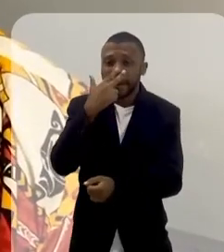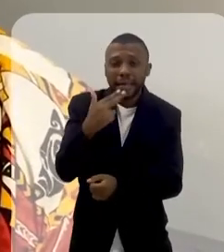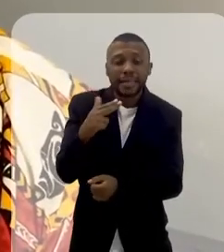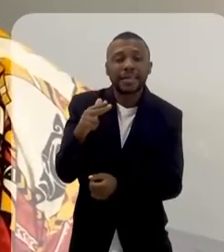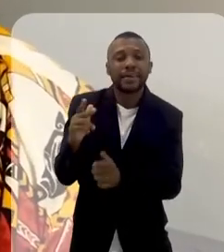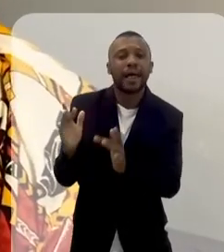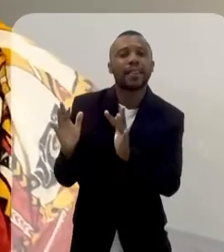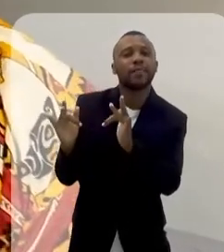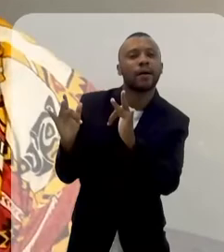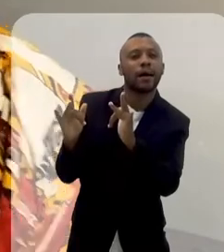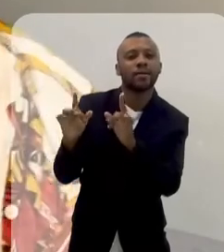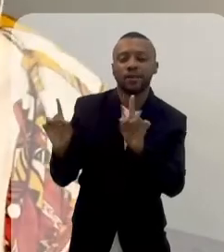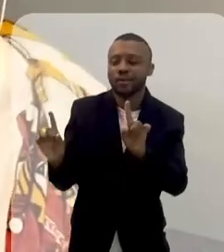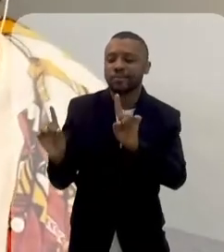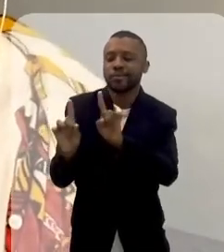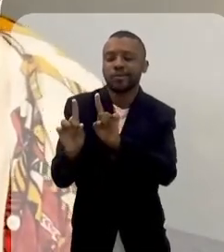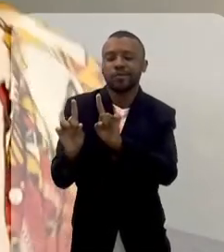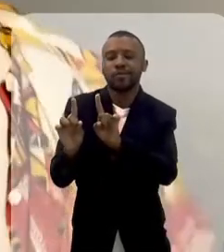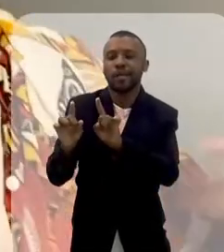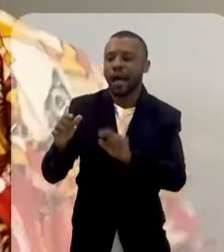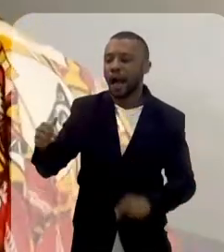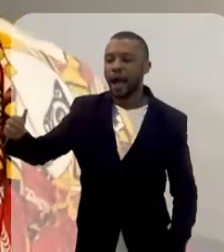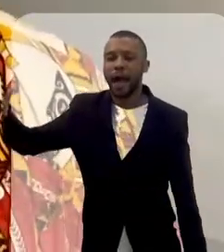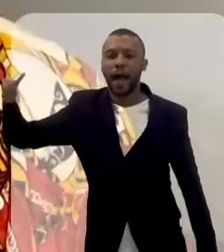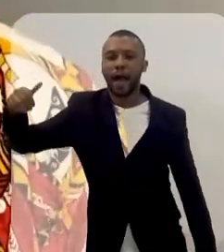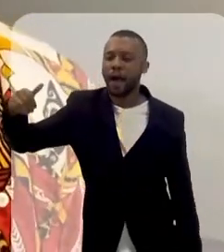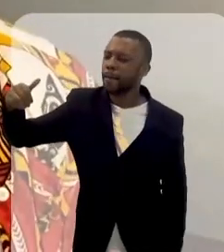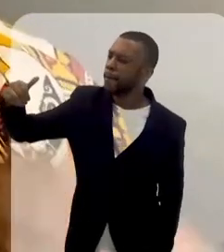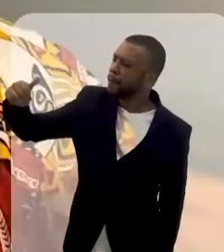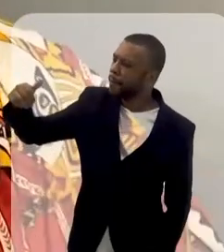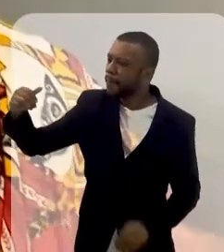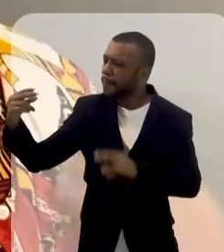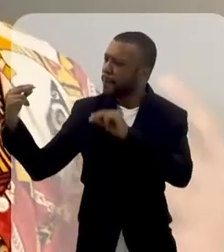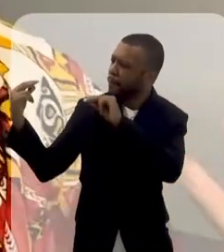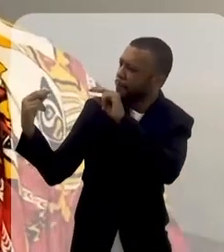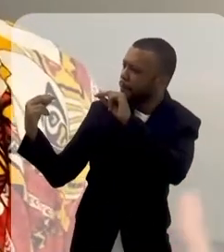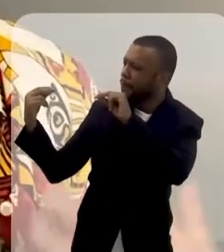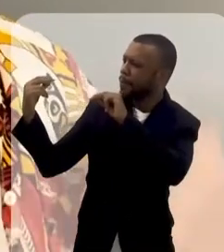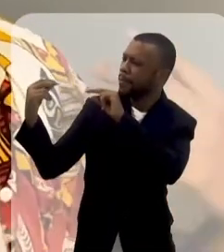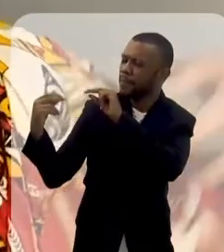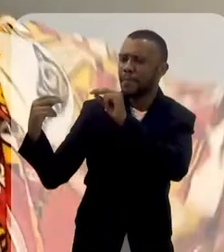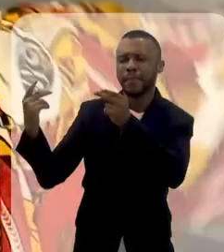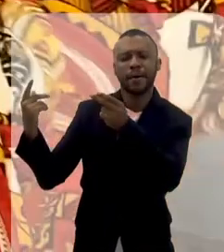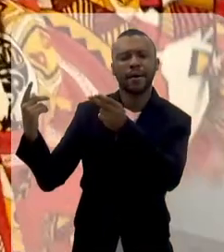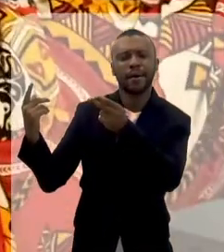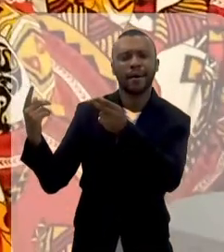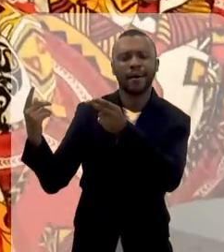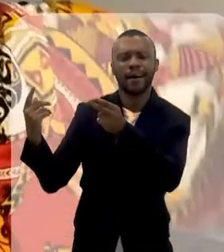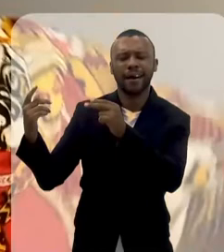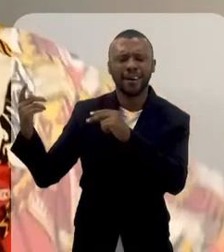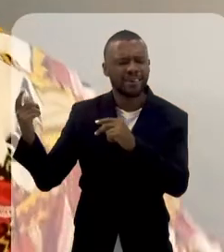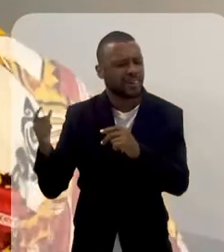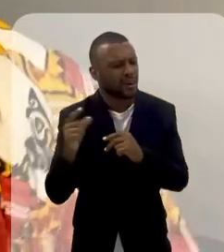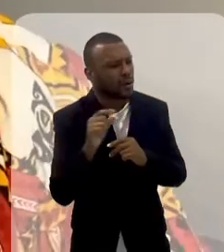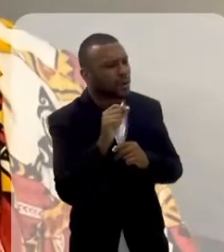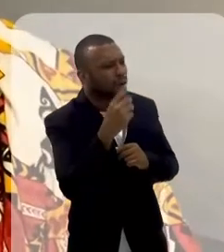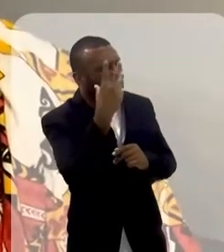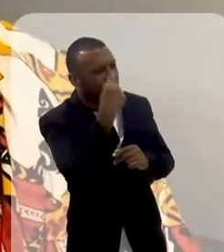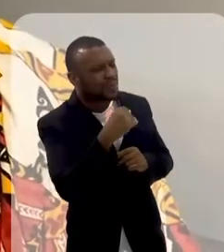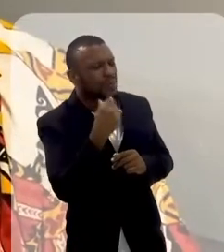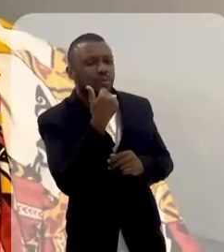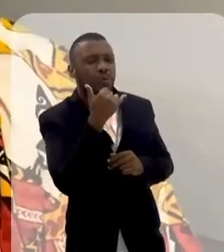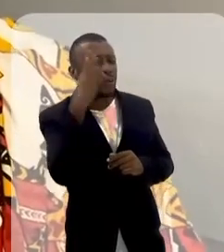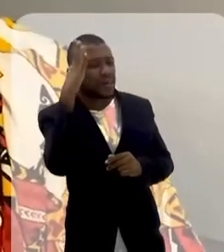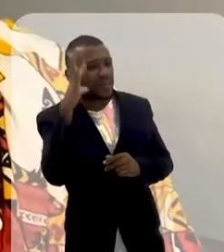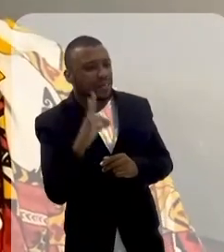gente é namorado, que a gente anda abraçado, a gente anda muito colado. Então a gente estava super declarando amor um pro outro e abraçado assim. E